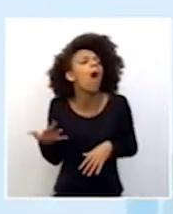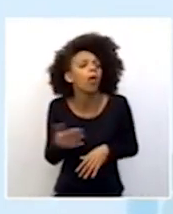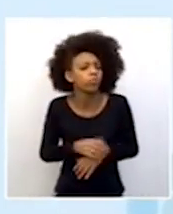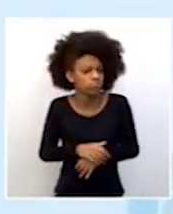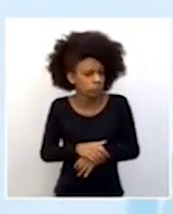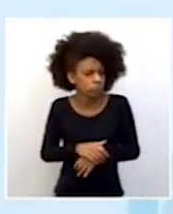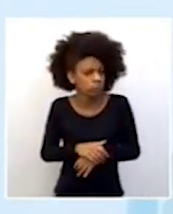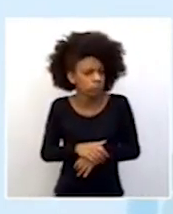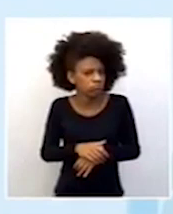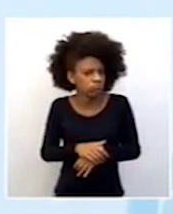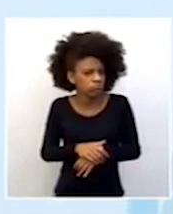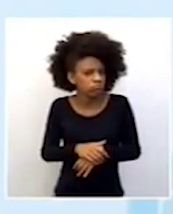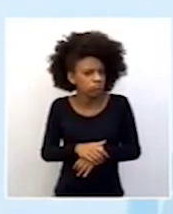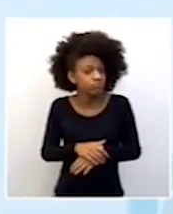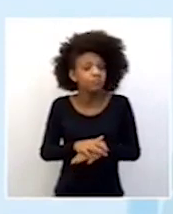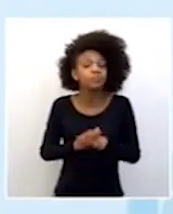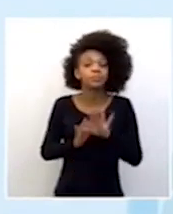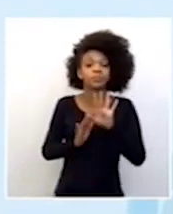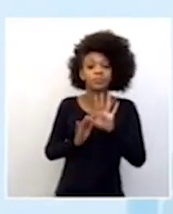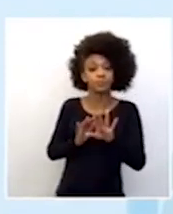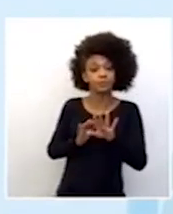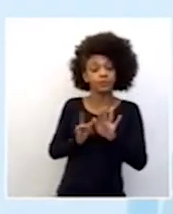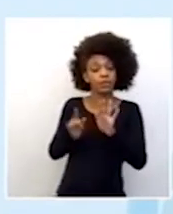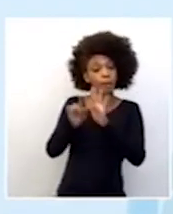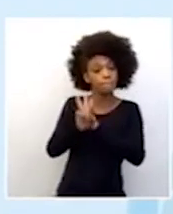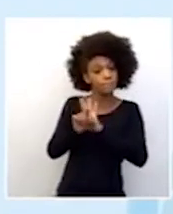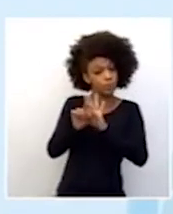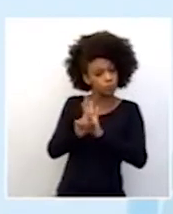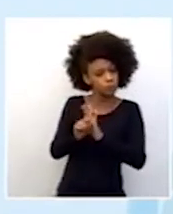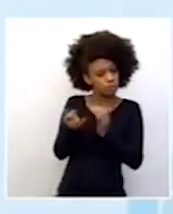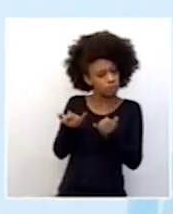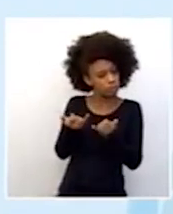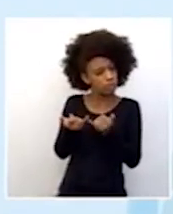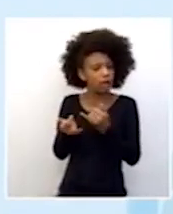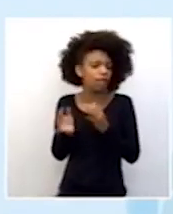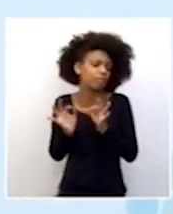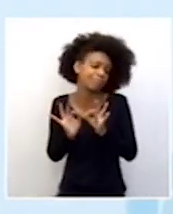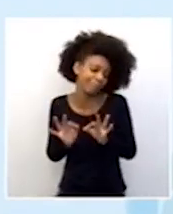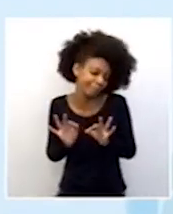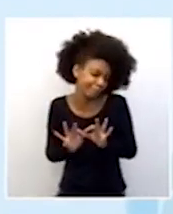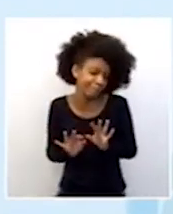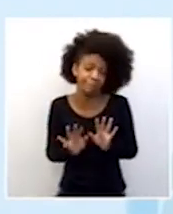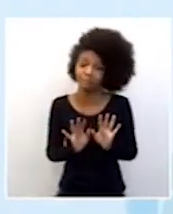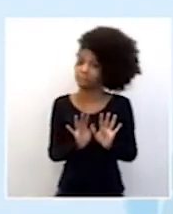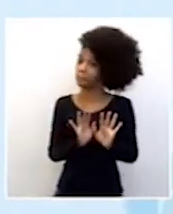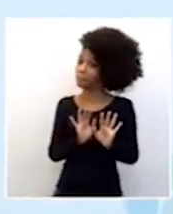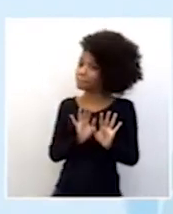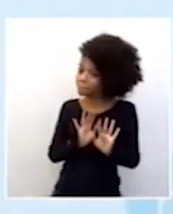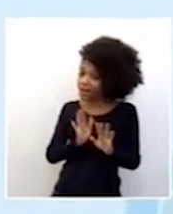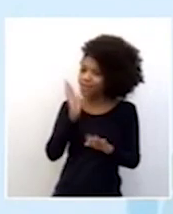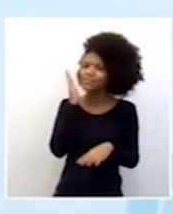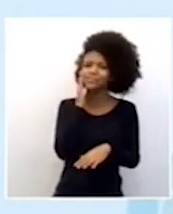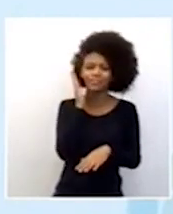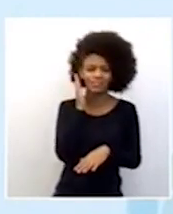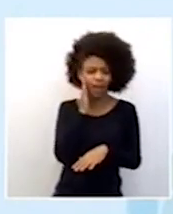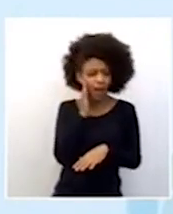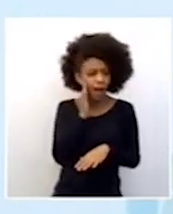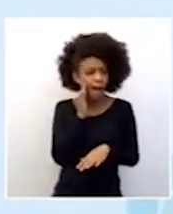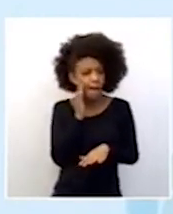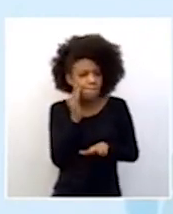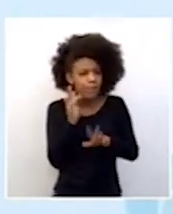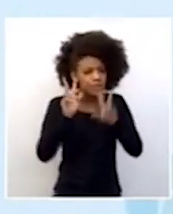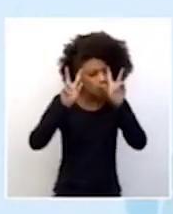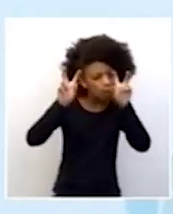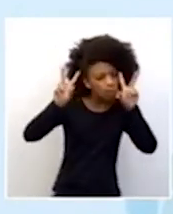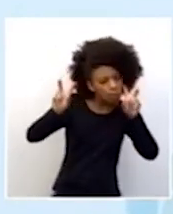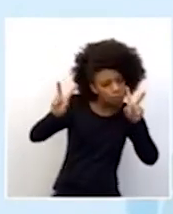fragmento? Olha, gente, essa pergunta parece bem simples, mas a gente sabe que pelos